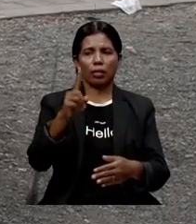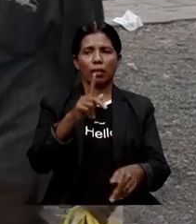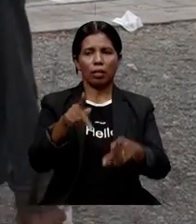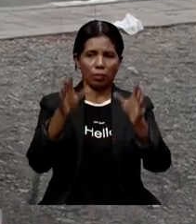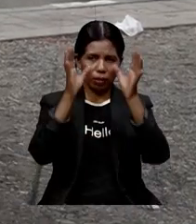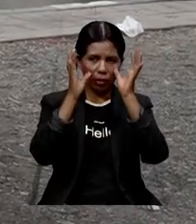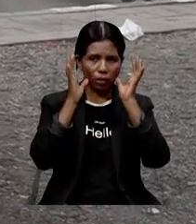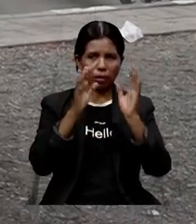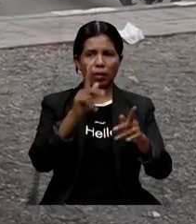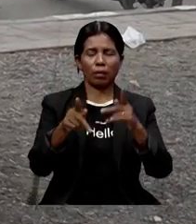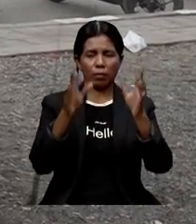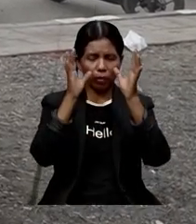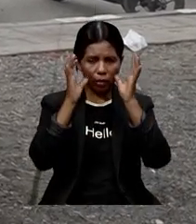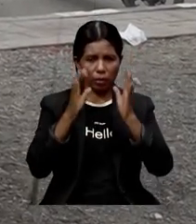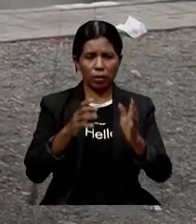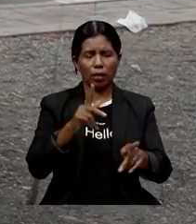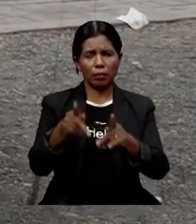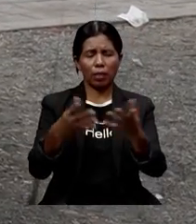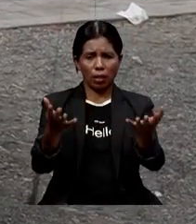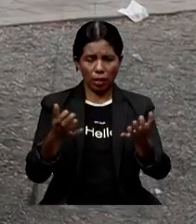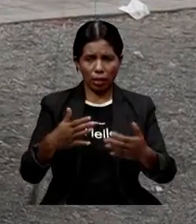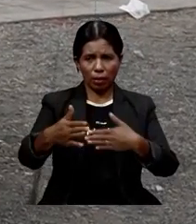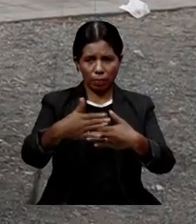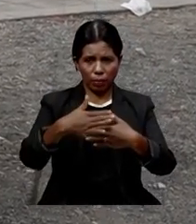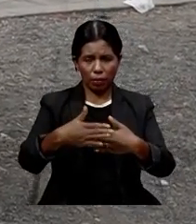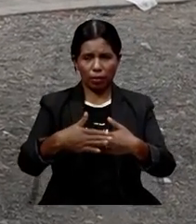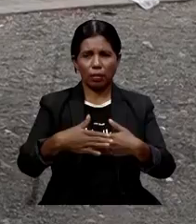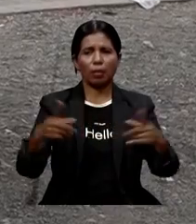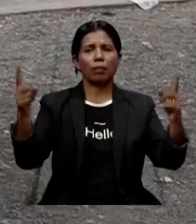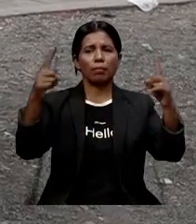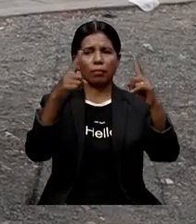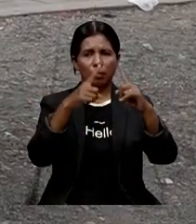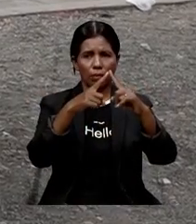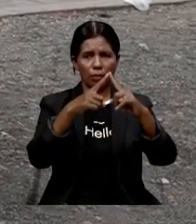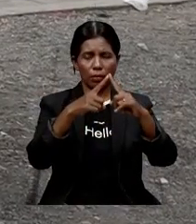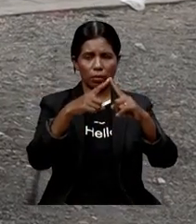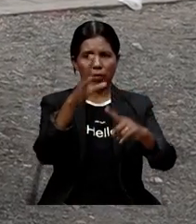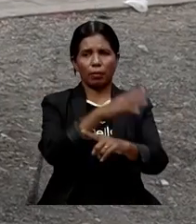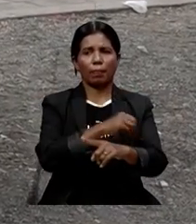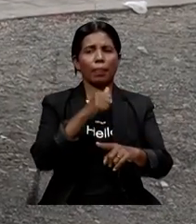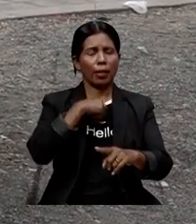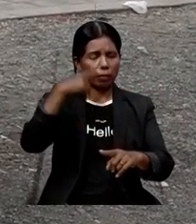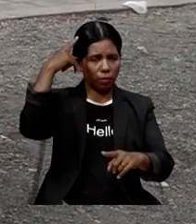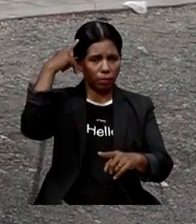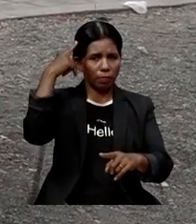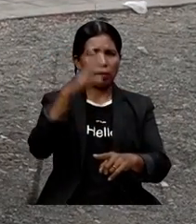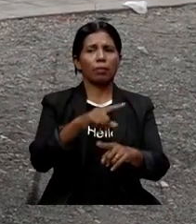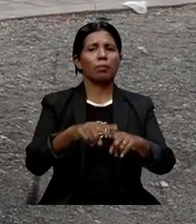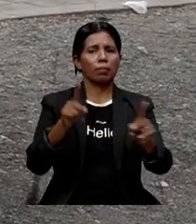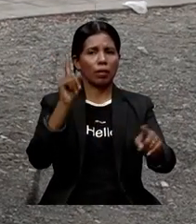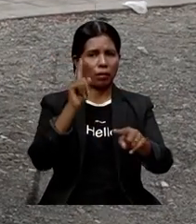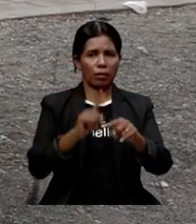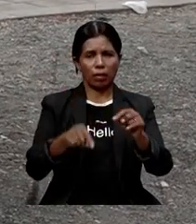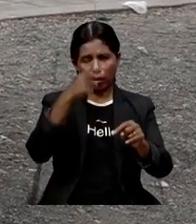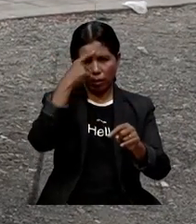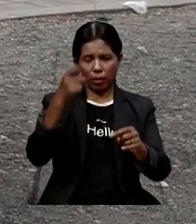triste povo hakara besikliu ba iha sua santidade Papa Francisco mai be labele